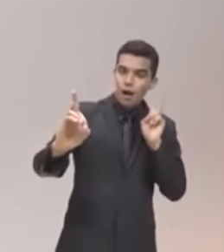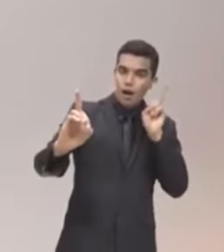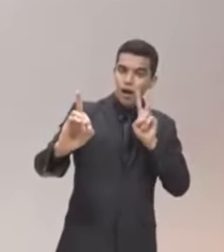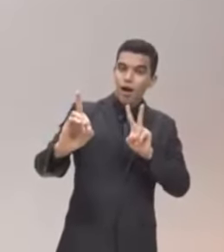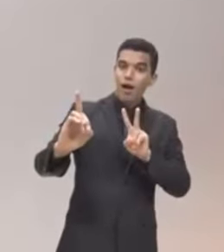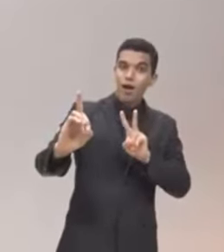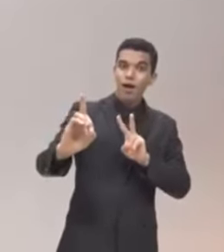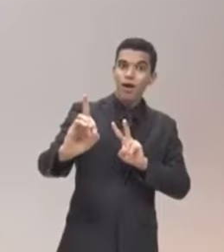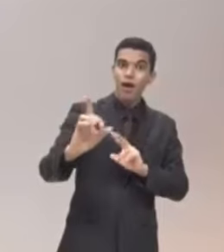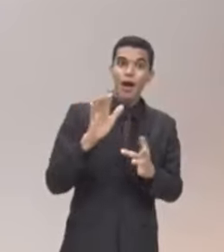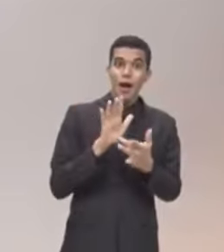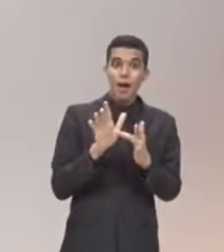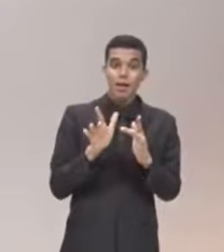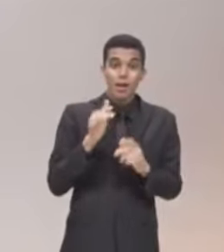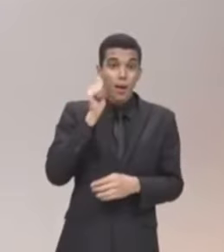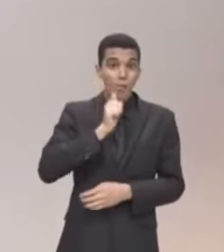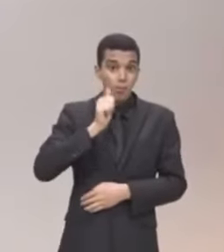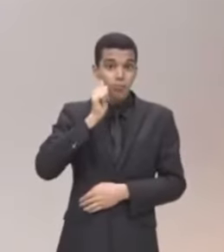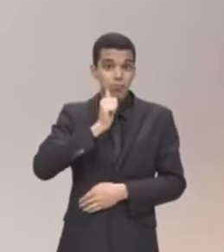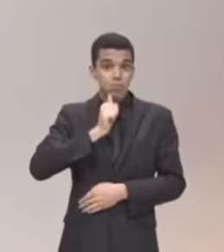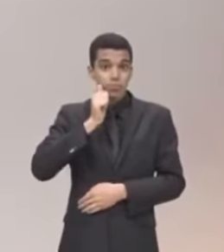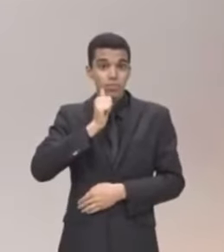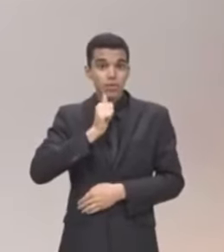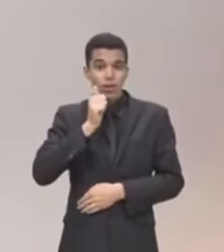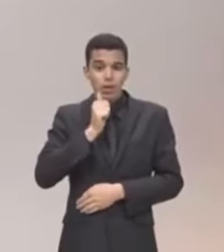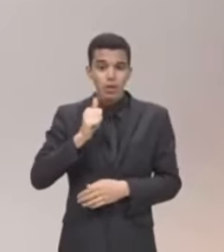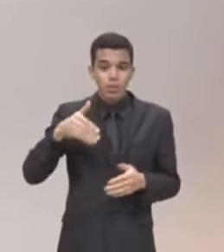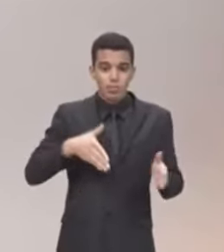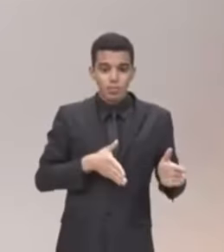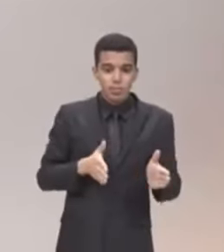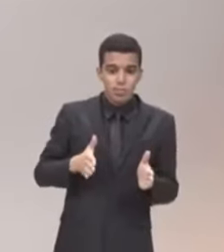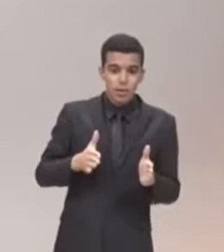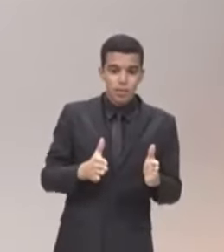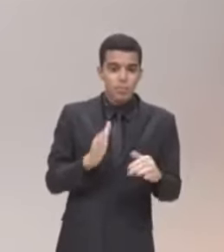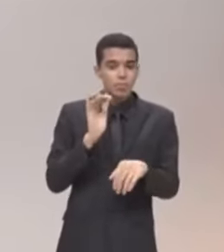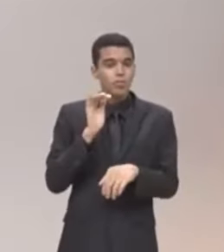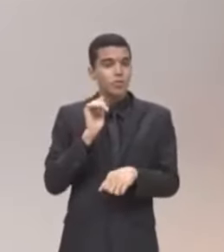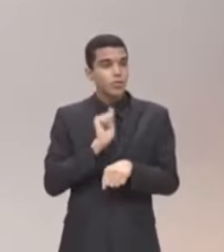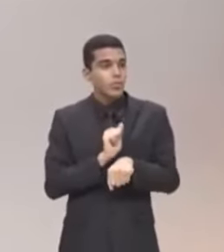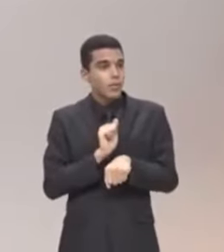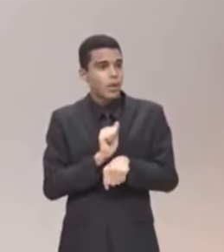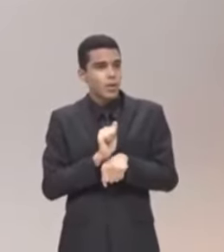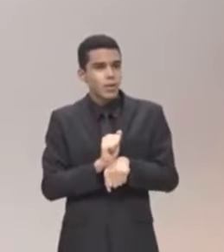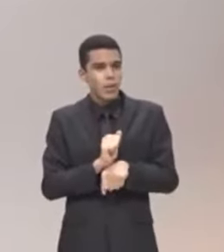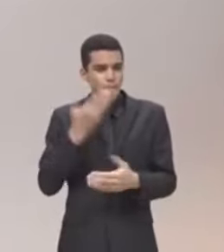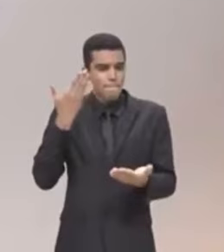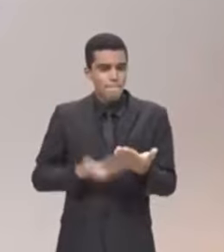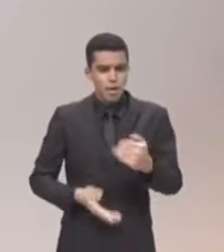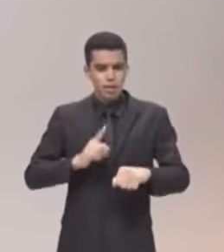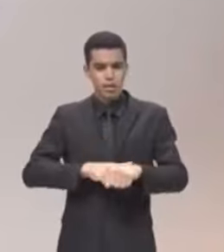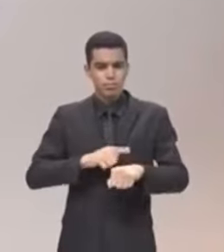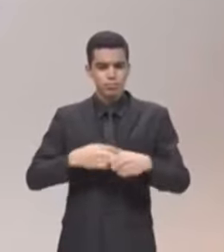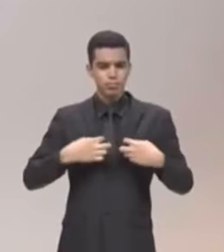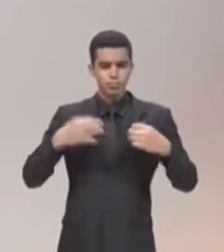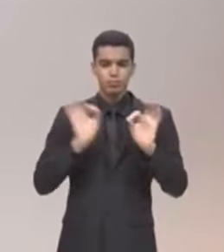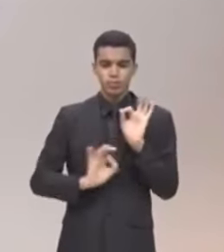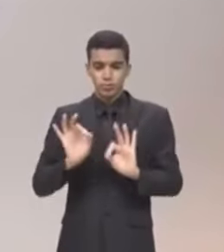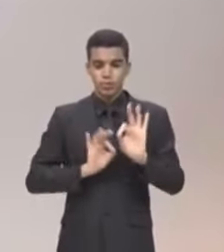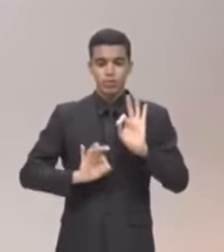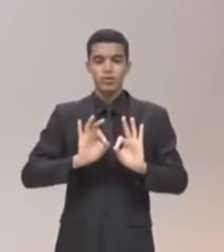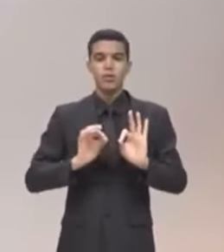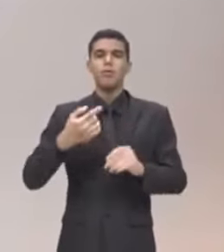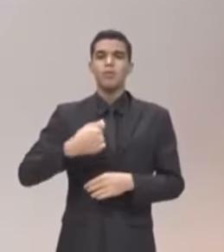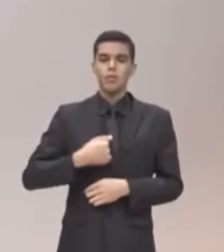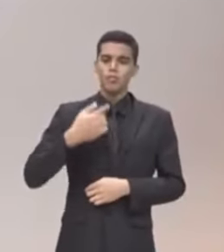Ali onde ela estava, ali naquela estrada, ela não perdeu tempo, se aprontou para a